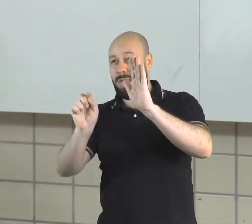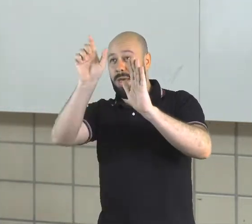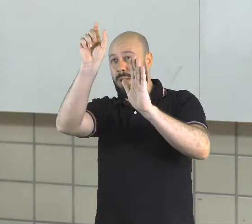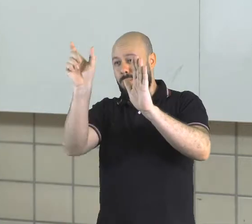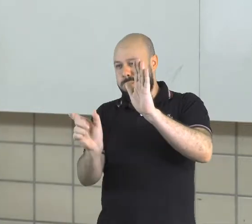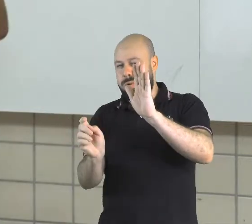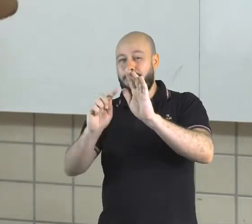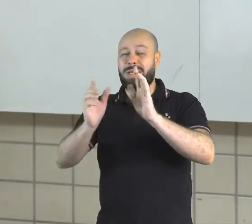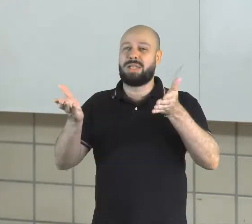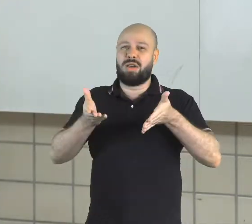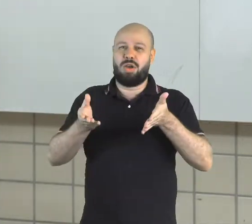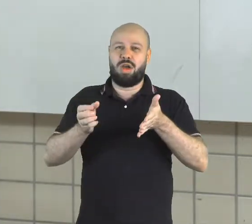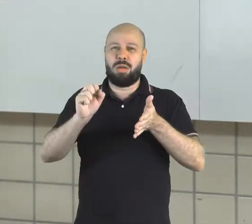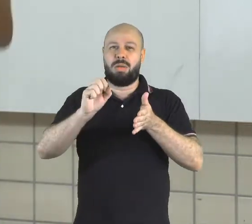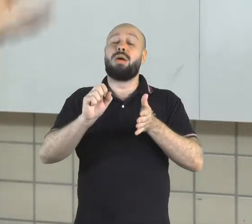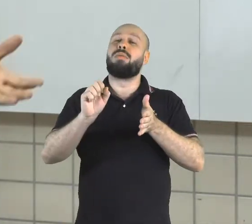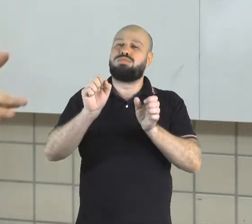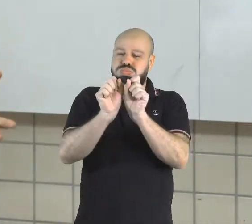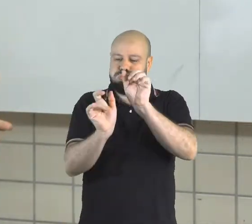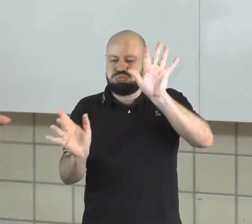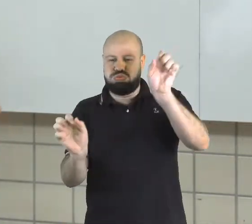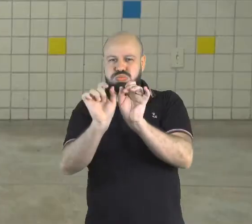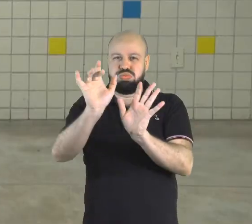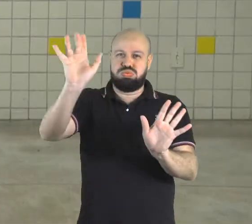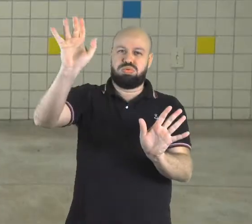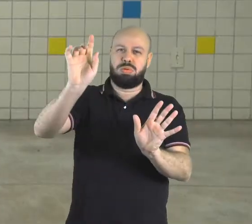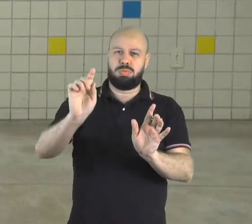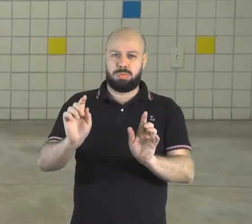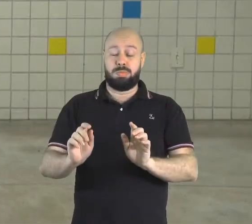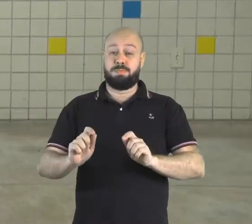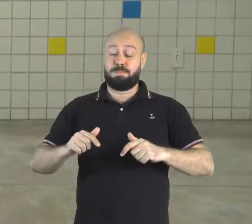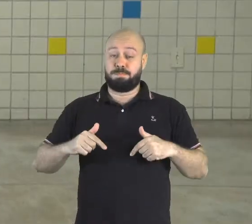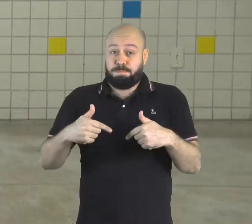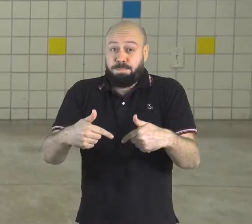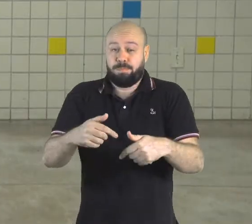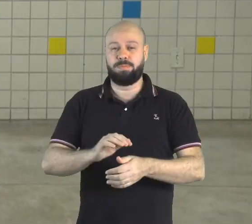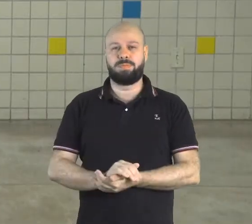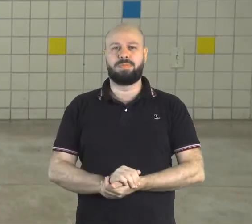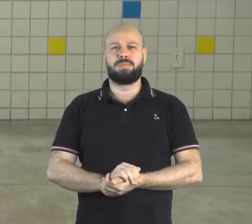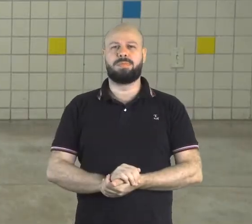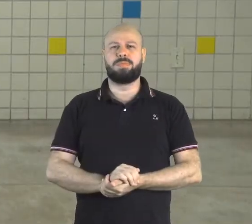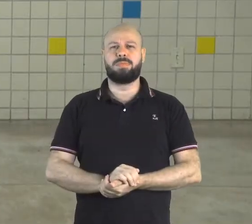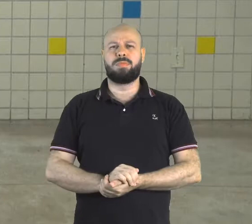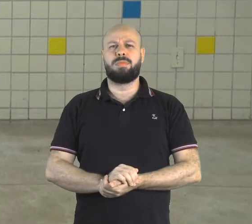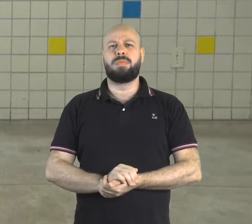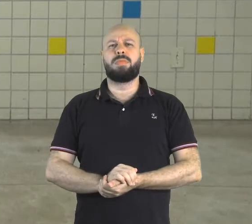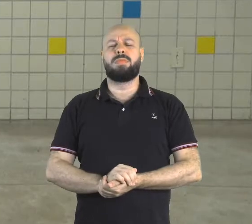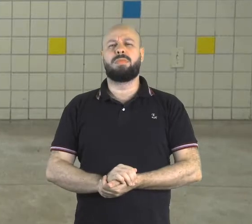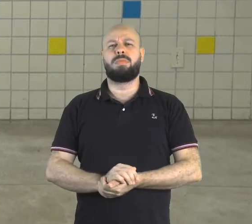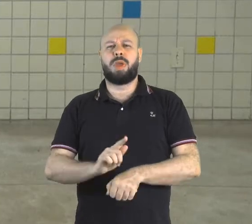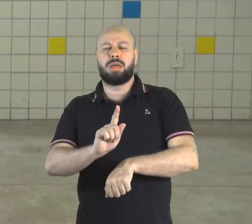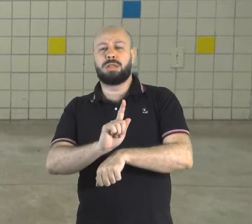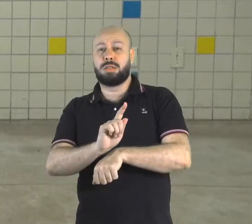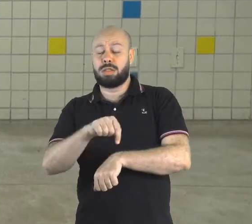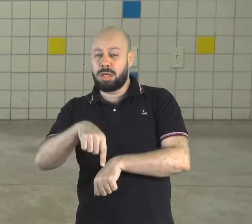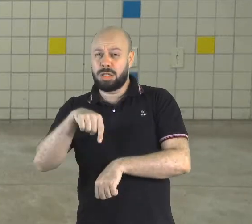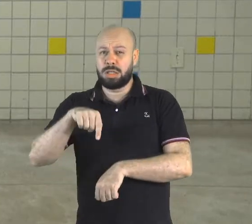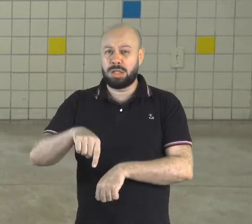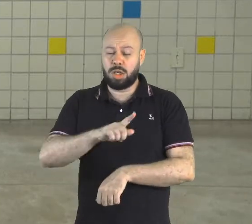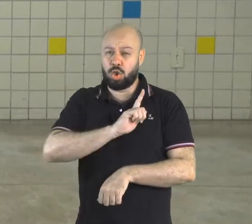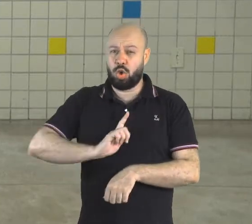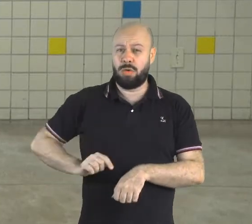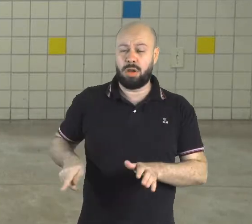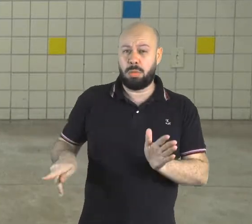começava a crescer de uma forma bem mais intensa. Só que nesse governo de JK, Juscelino